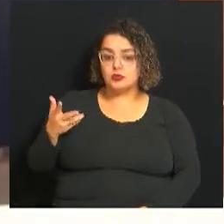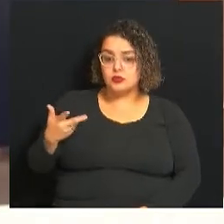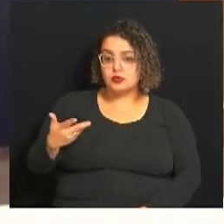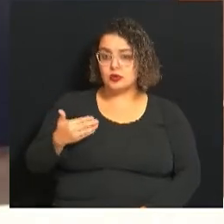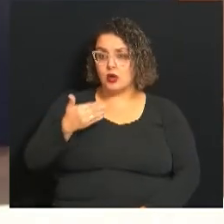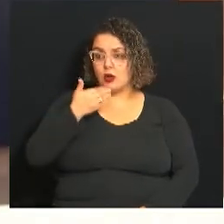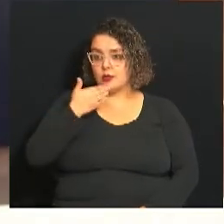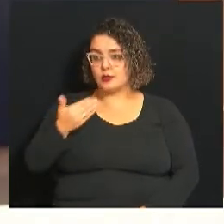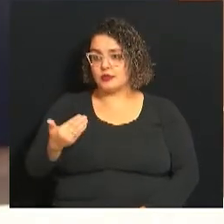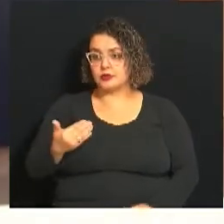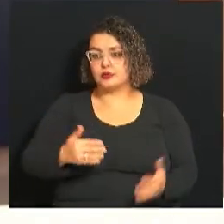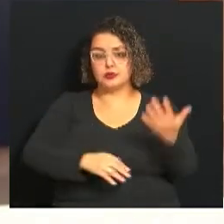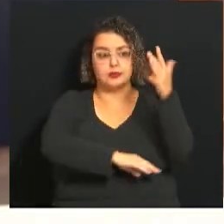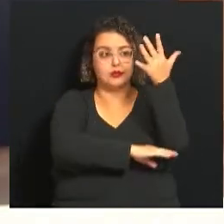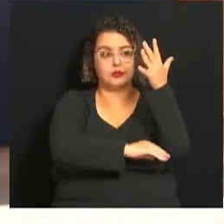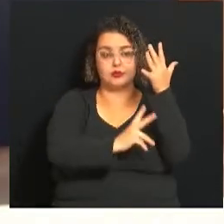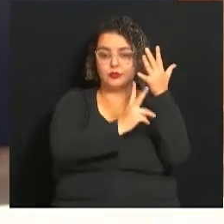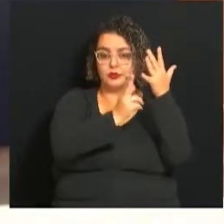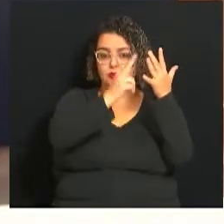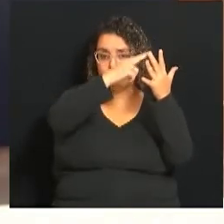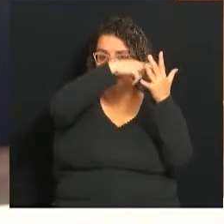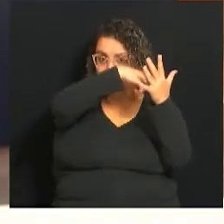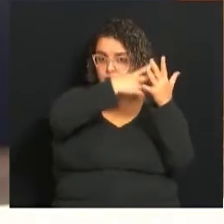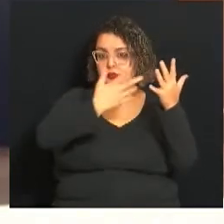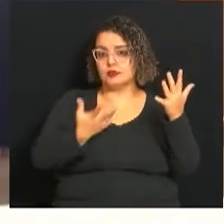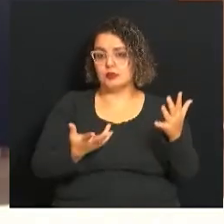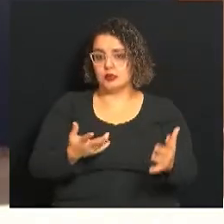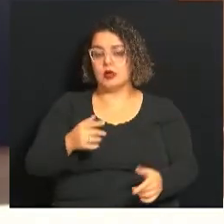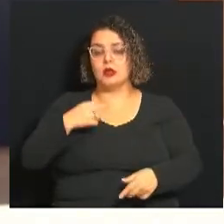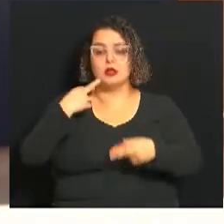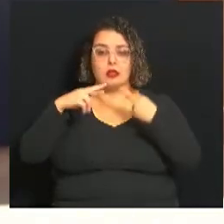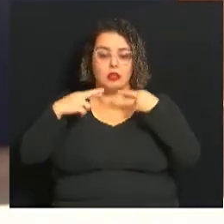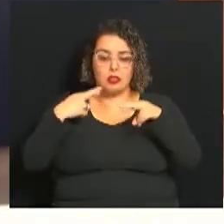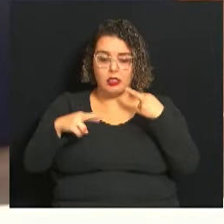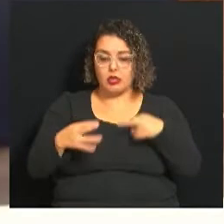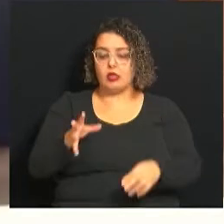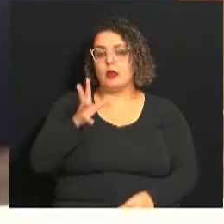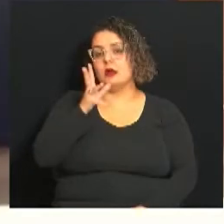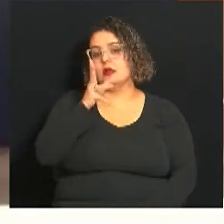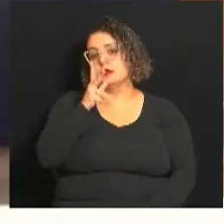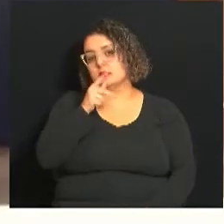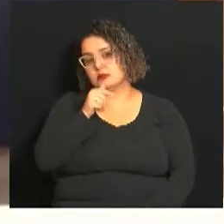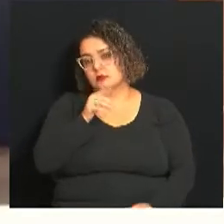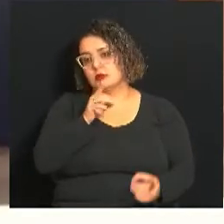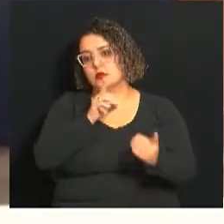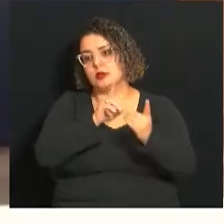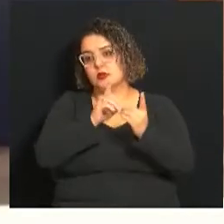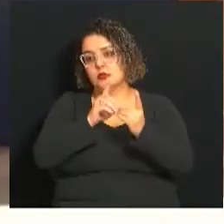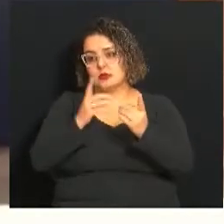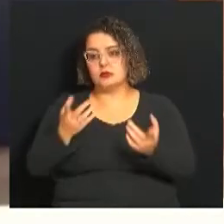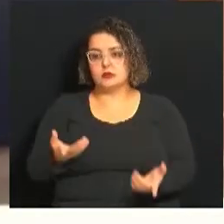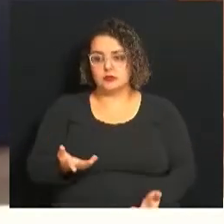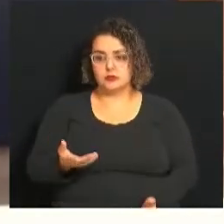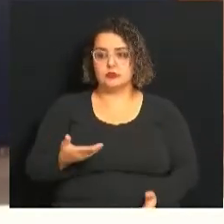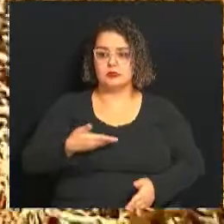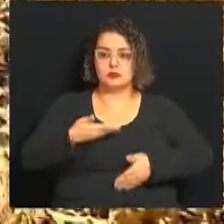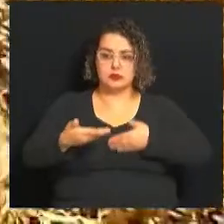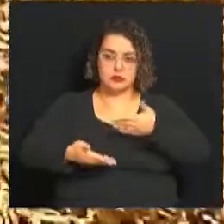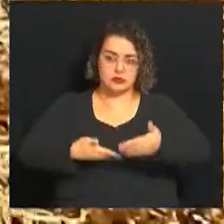de poda, as reclamações muitas vezes da demora do atendimento desse